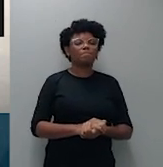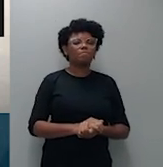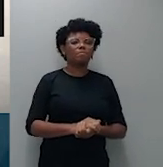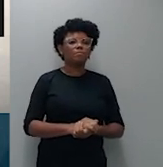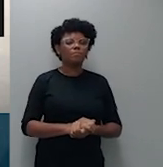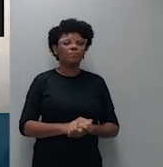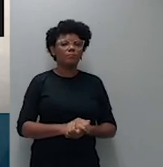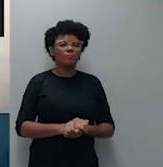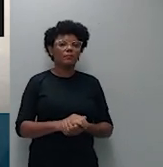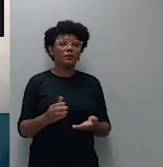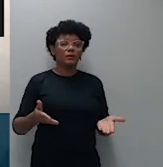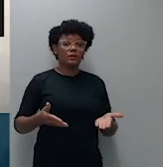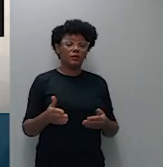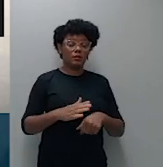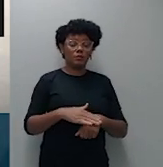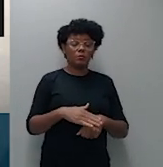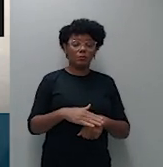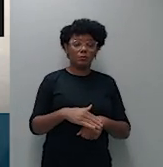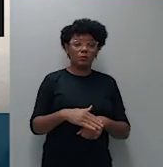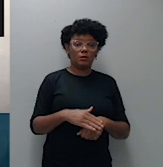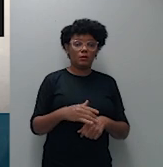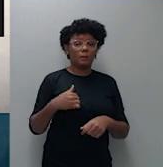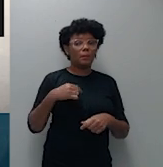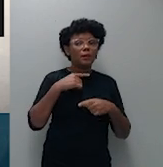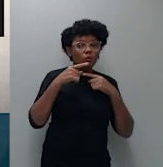oferta neste momento